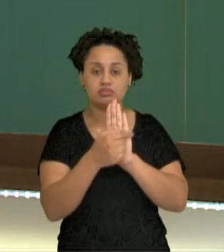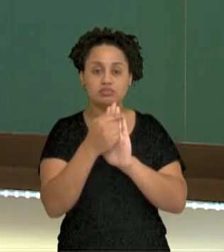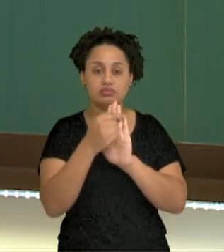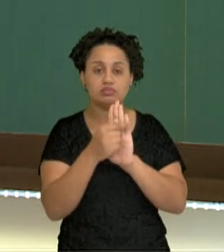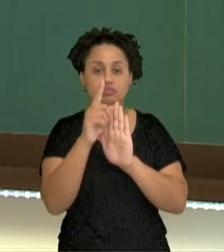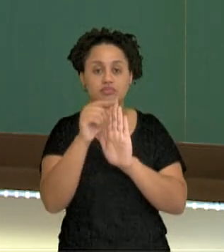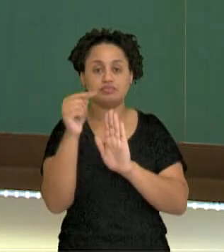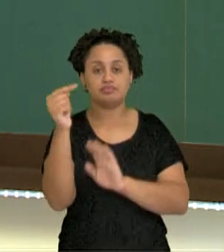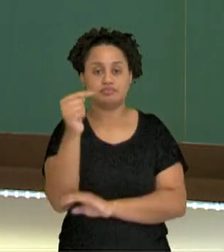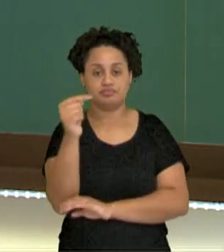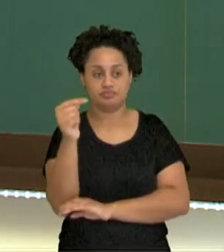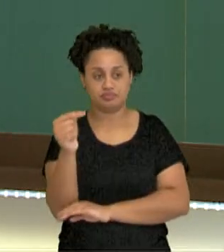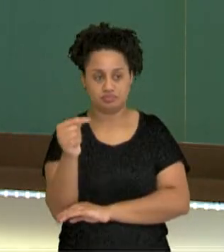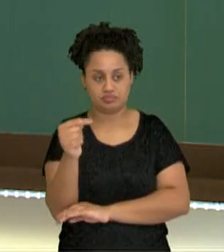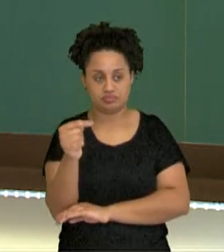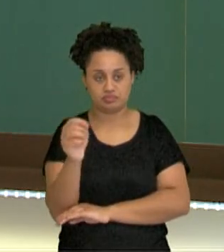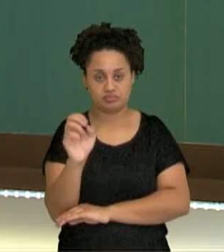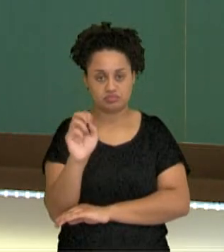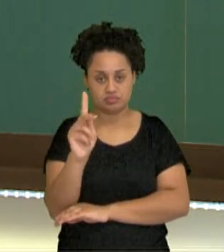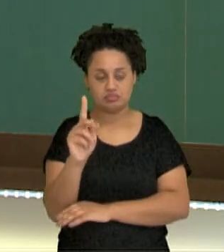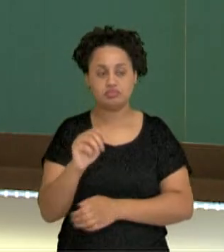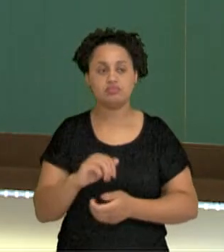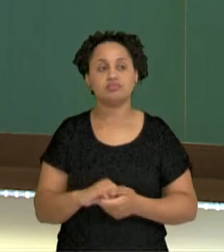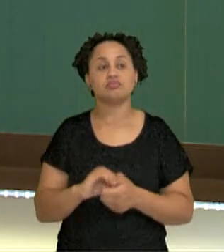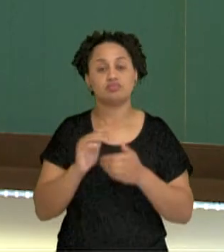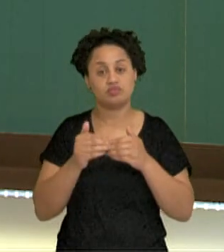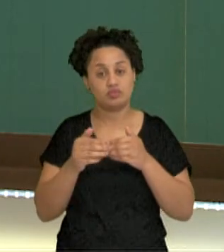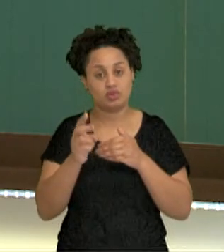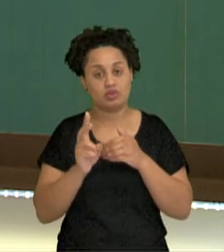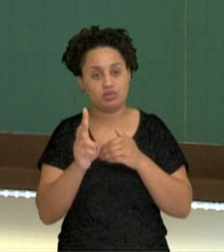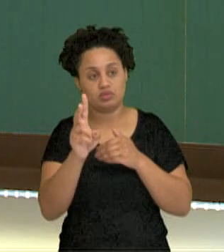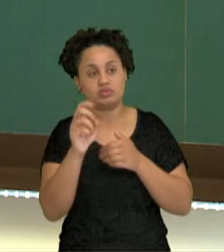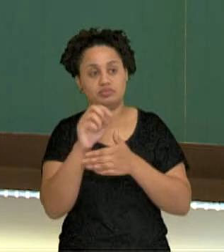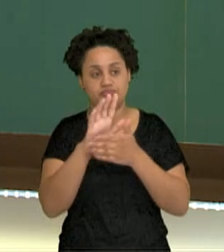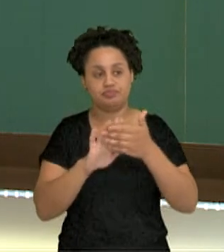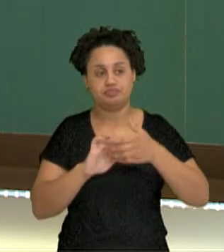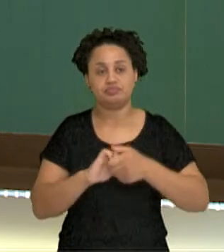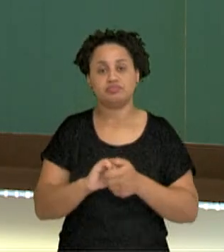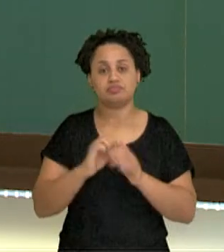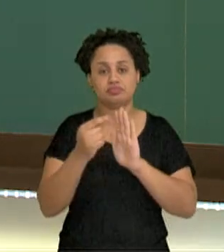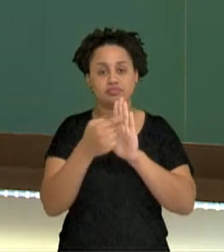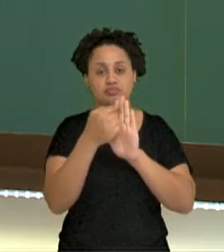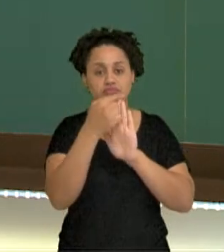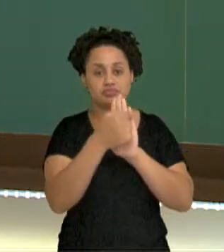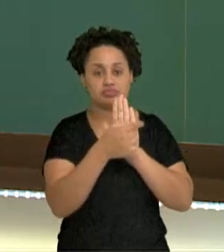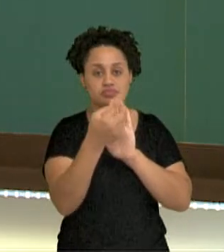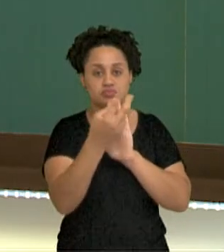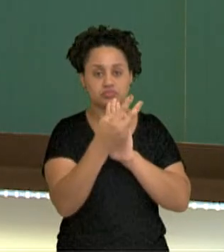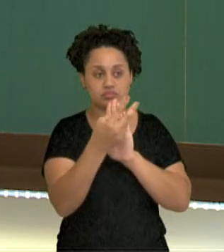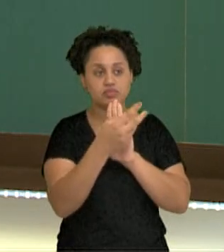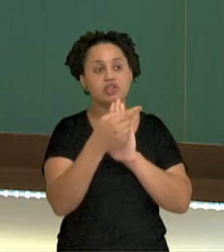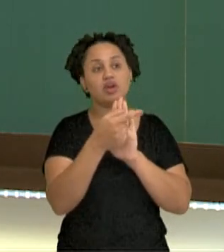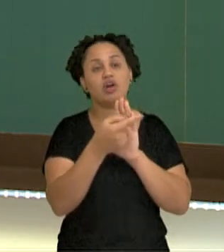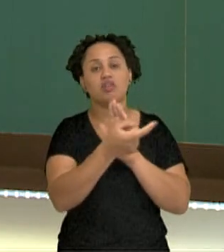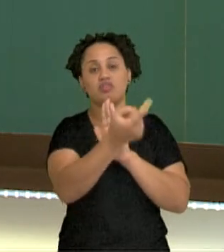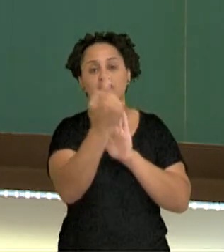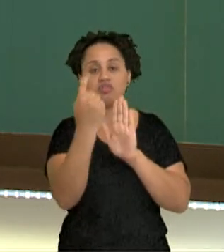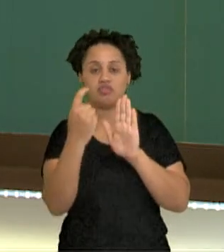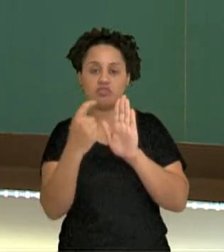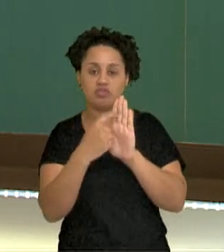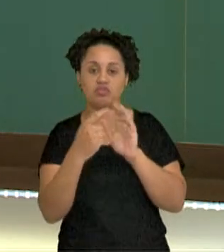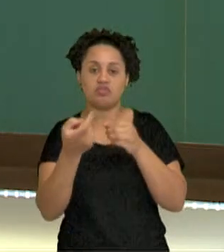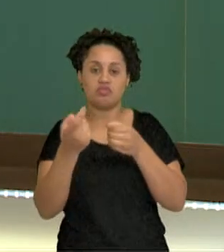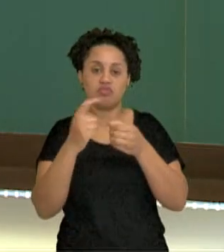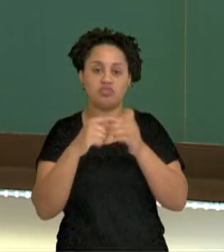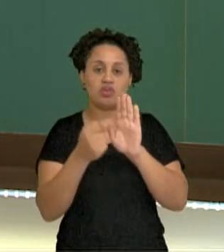aqui anotado para vocês. Continuando o exercício, se ele está no segundo quadrante, eu tenho que agora fazer a